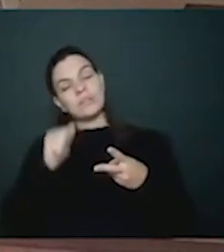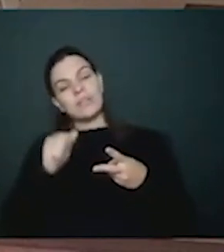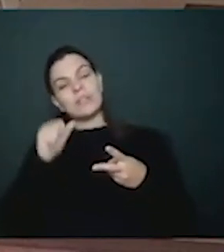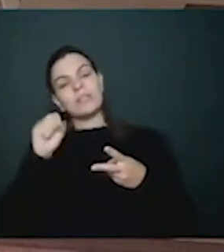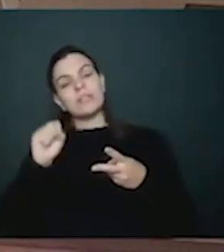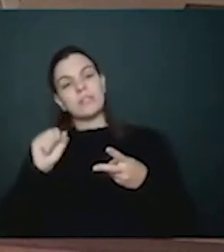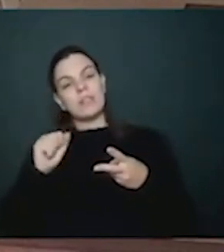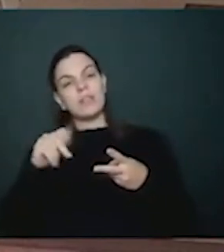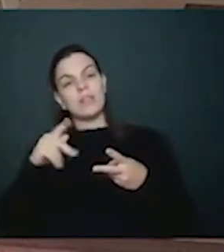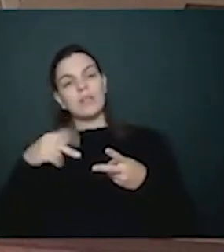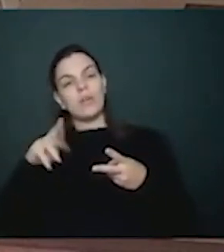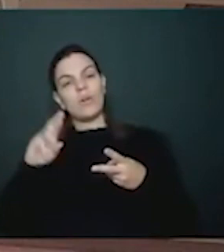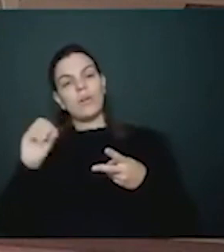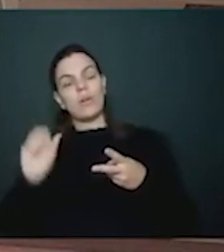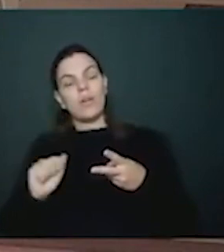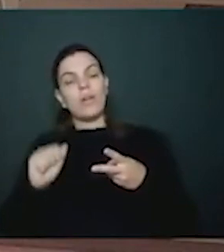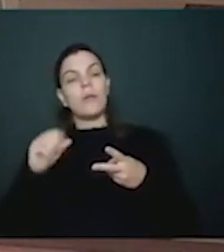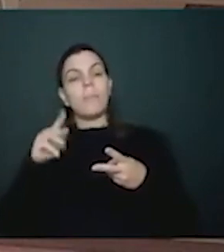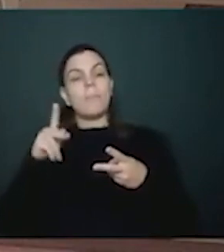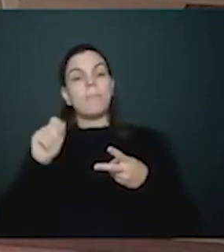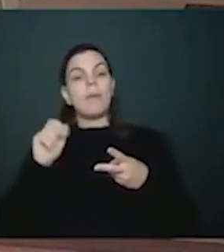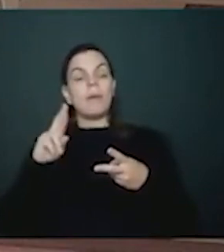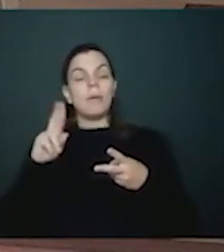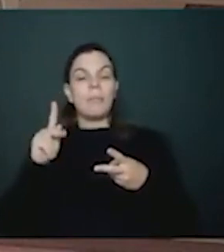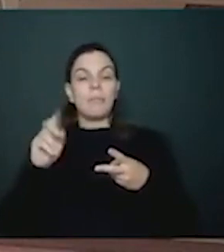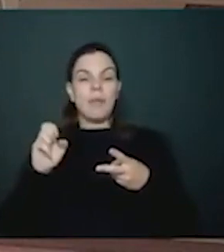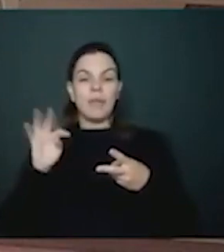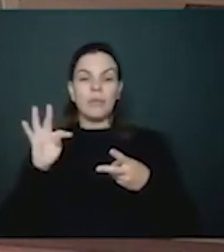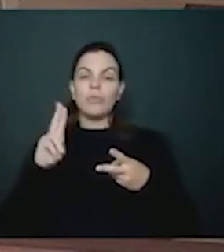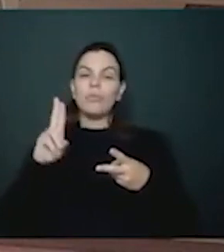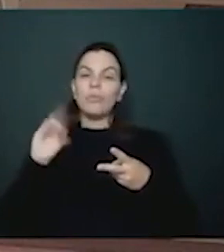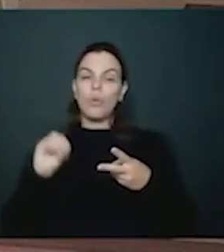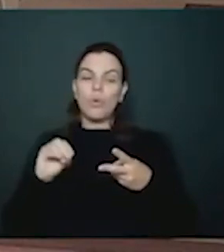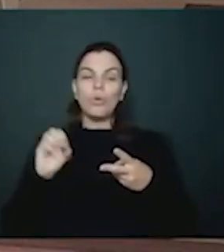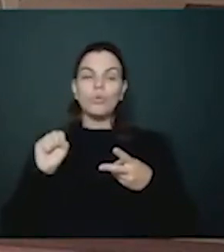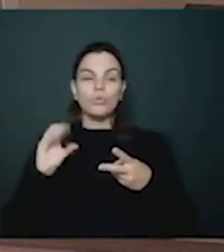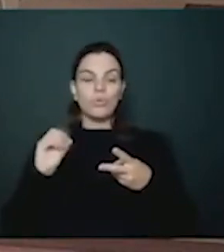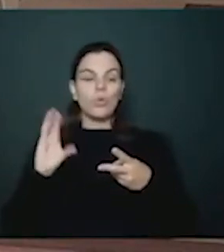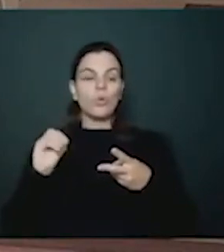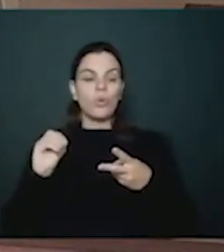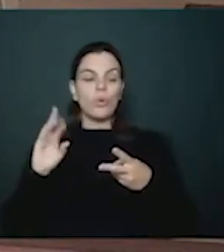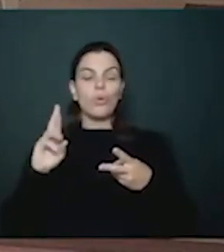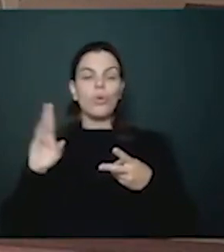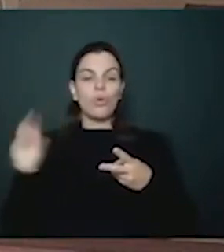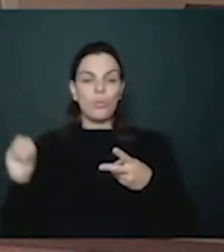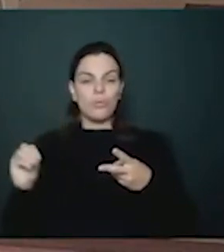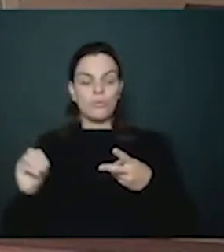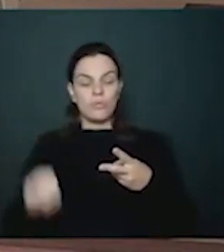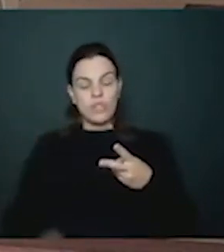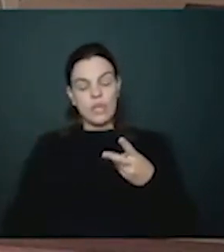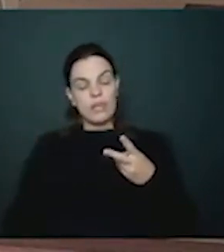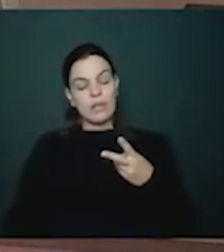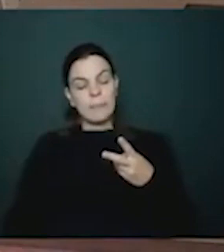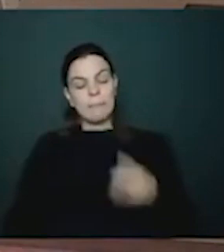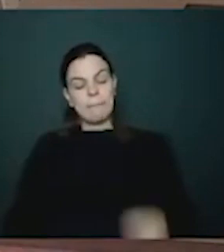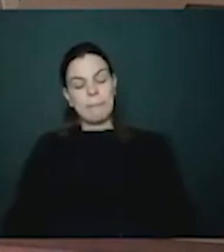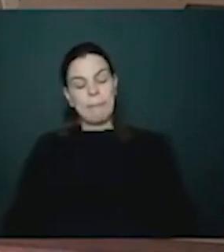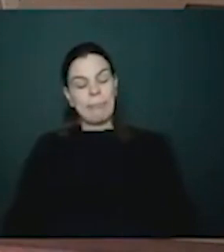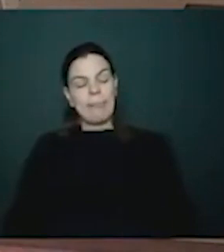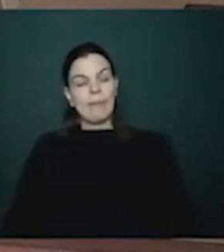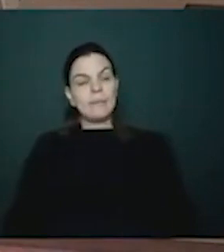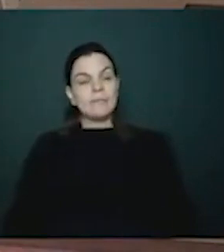o novenário que iniciou na semana passada e concluiu ontem com o grande dia da Nossa Senhora do Perpétuo Socorro. Então, aqui, senhor presidente,